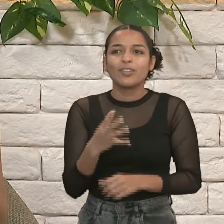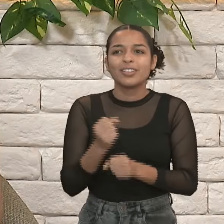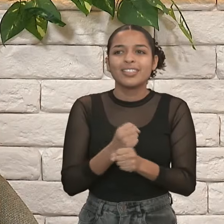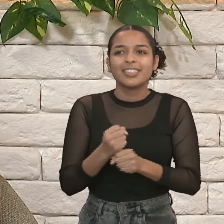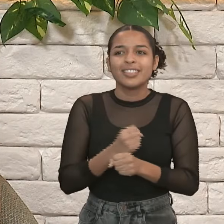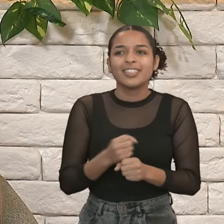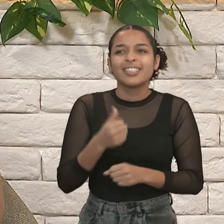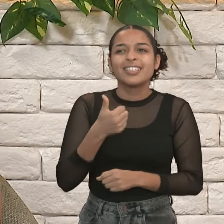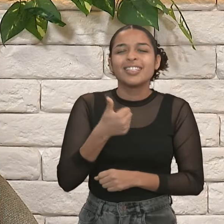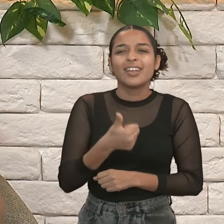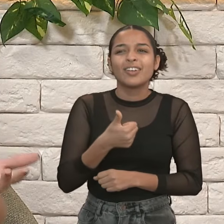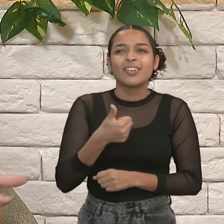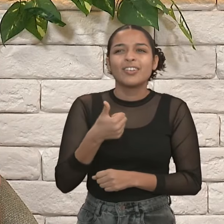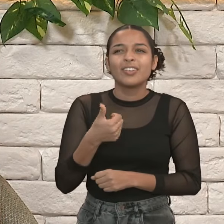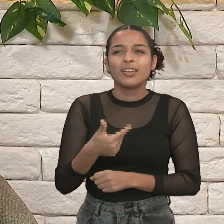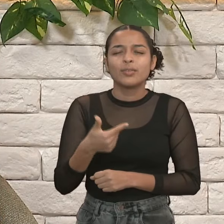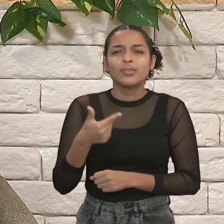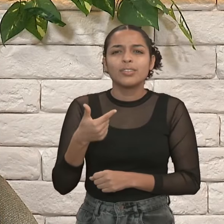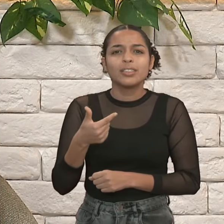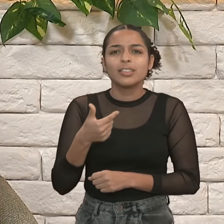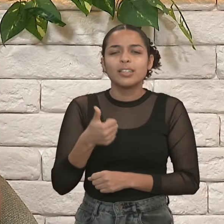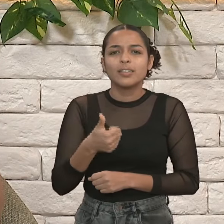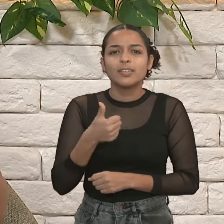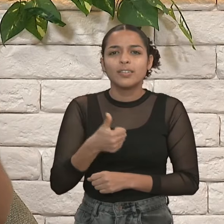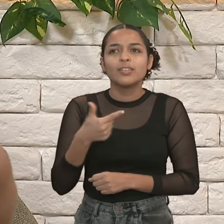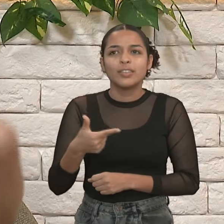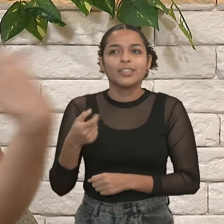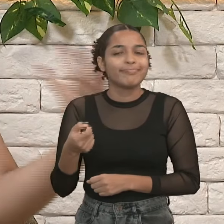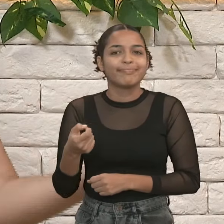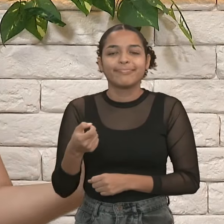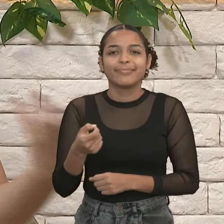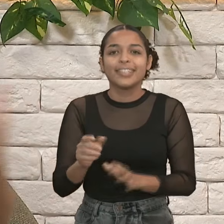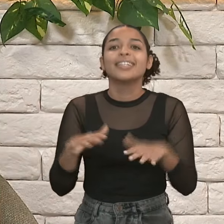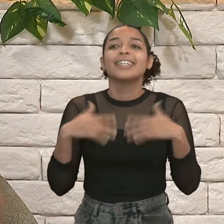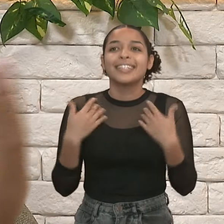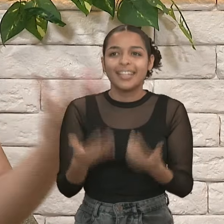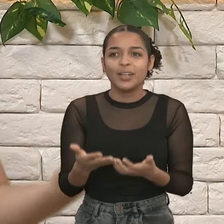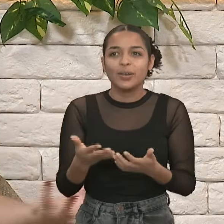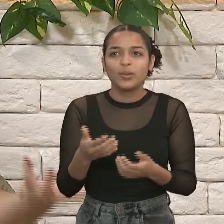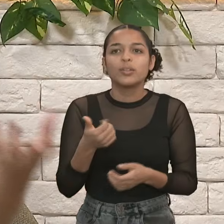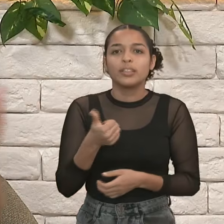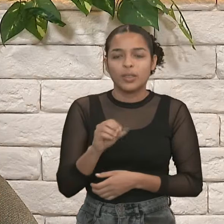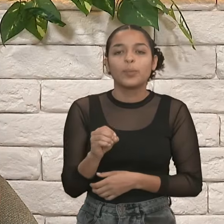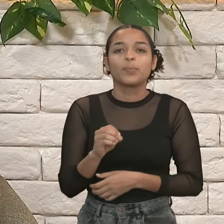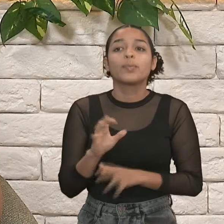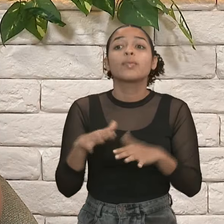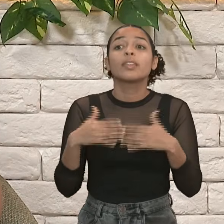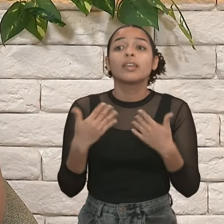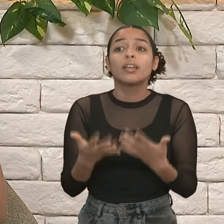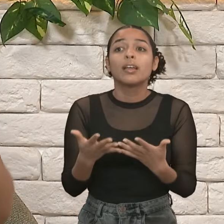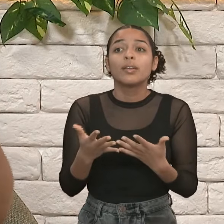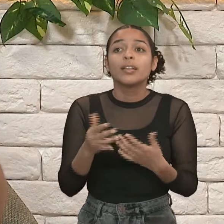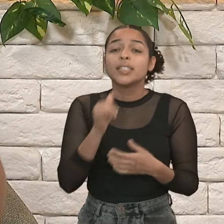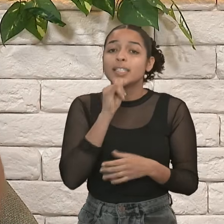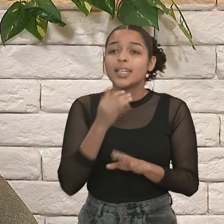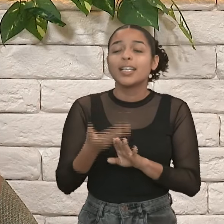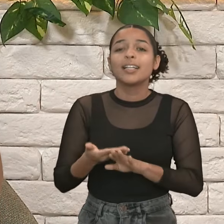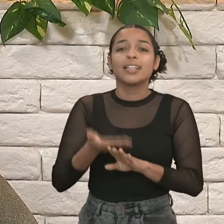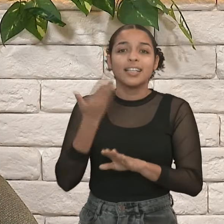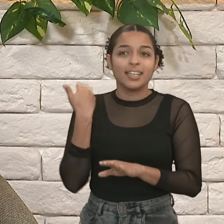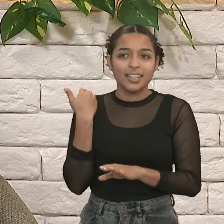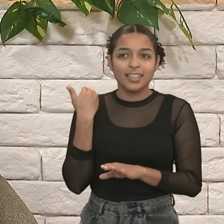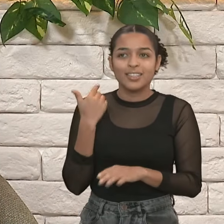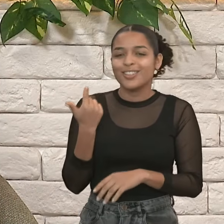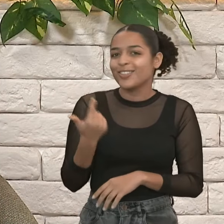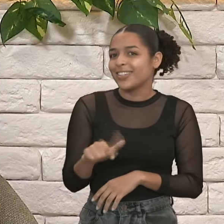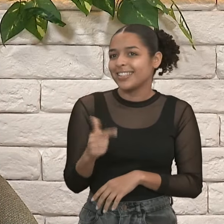né? Por exemplo, esse tempo da espera. Eu sempre cito esse exemplo, assim, na nossa época, sem ser saudosista, mas assim, se a gente perdesse